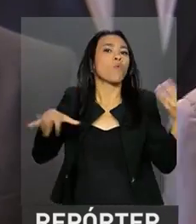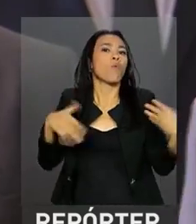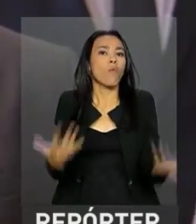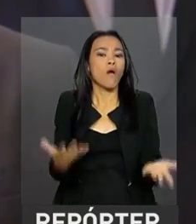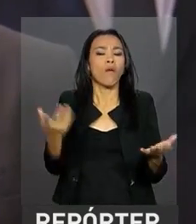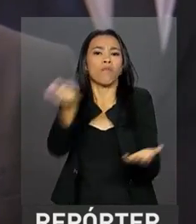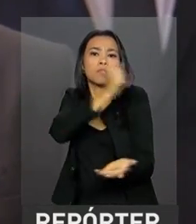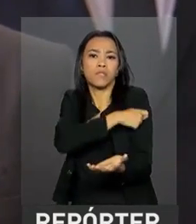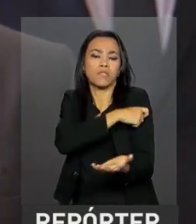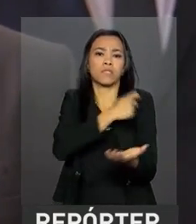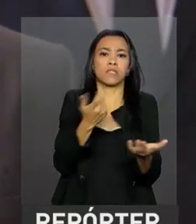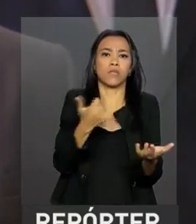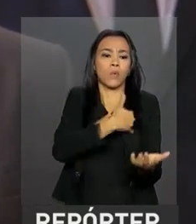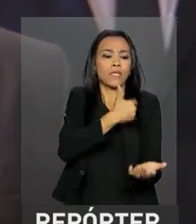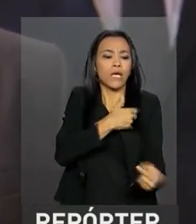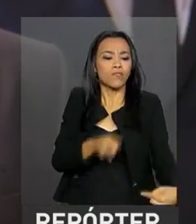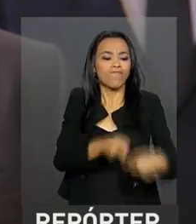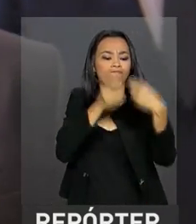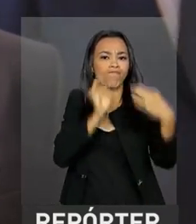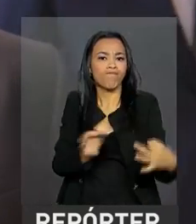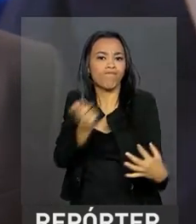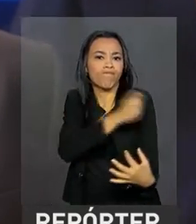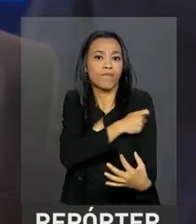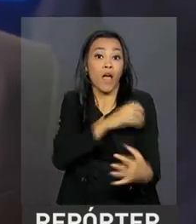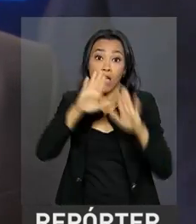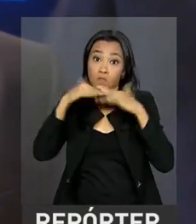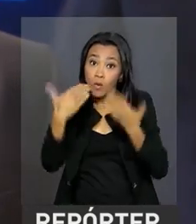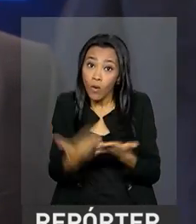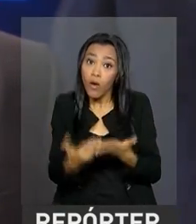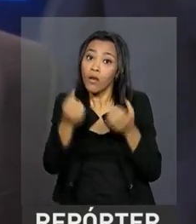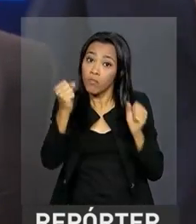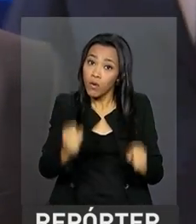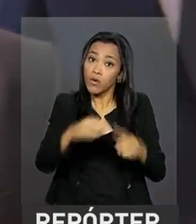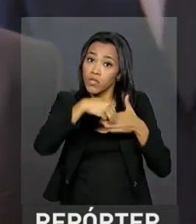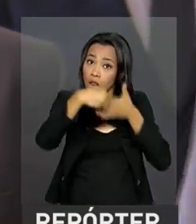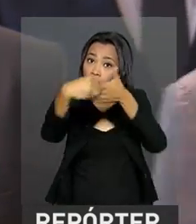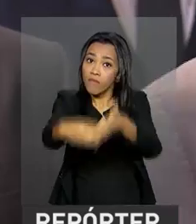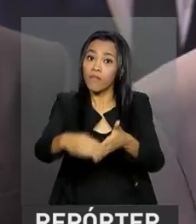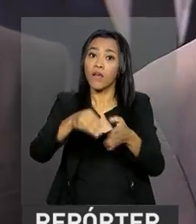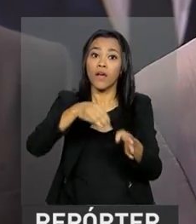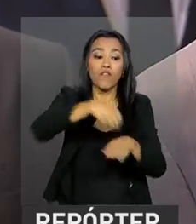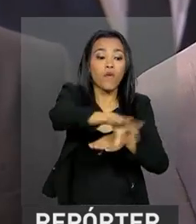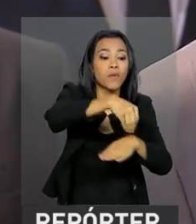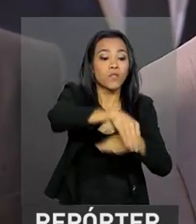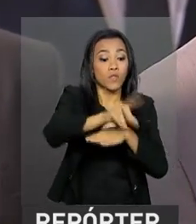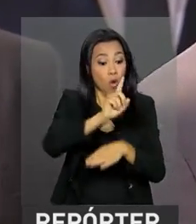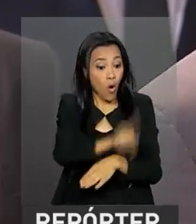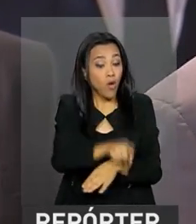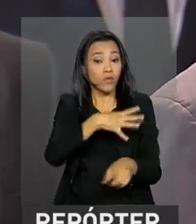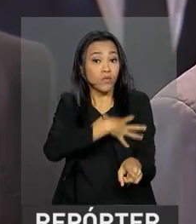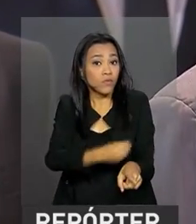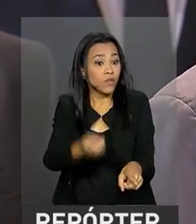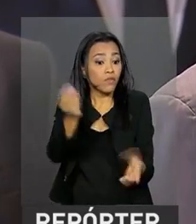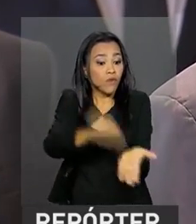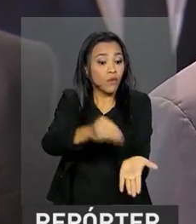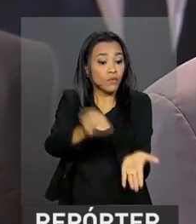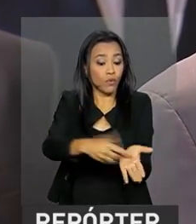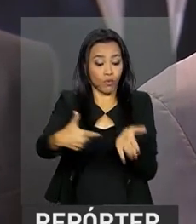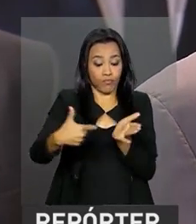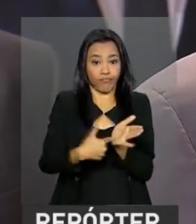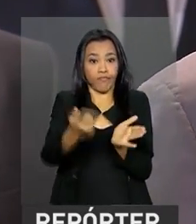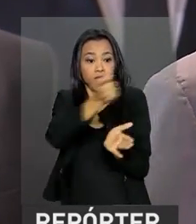criança deveria tomar com aquela idade a escola Talvez possa levar essa informação a essa família e dizer olha seu filho não tomou determinada